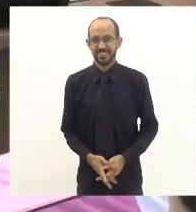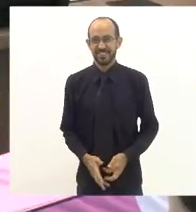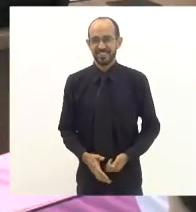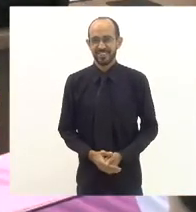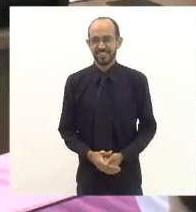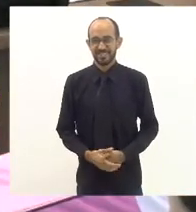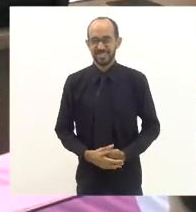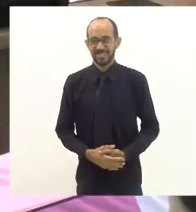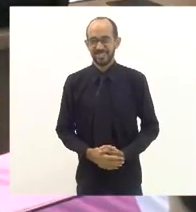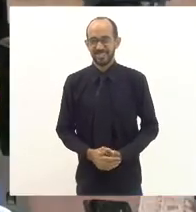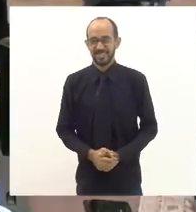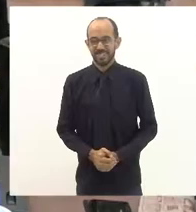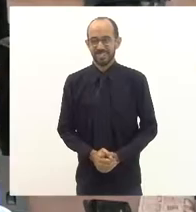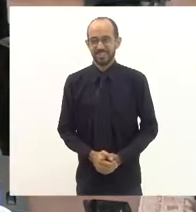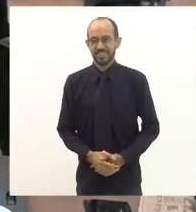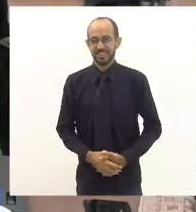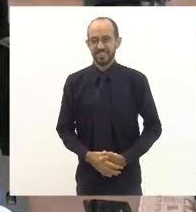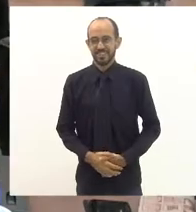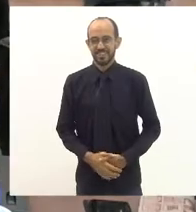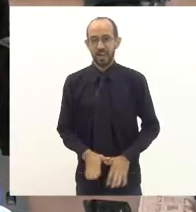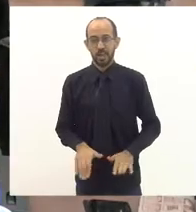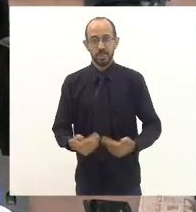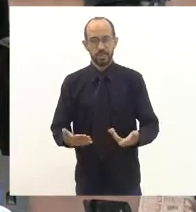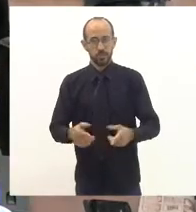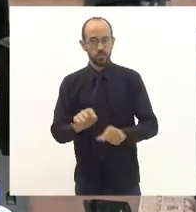Até melhor. Bom,